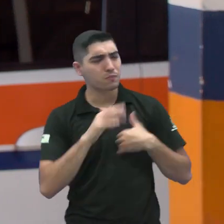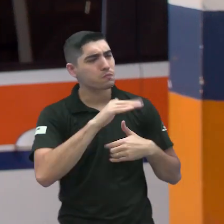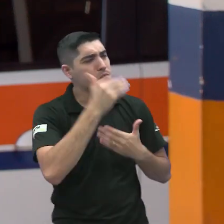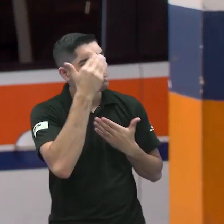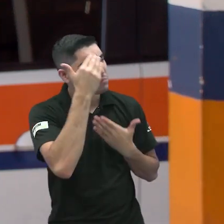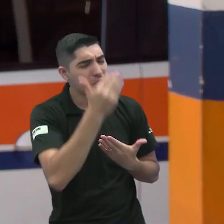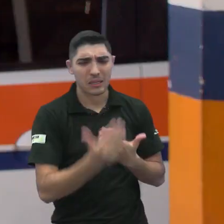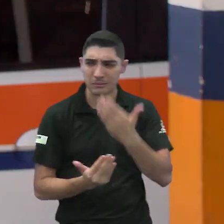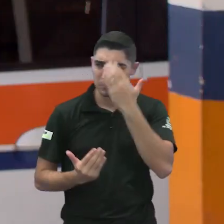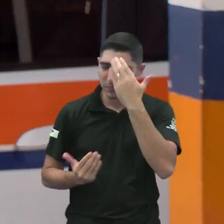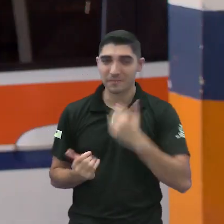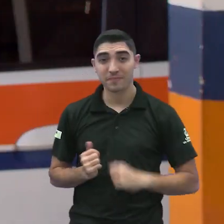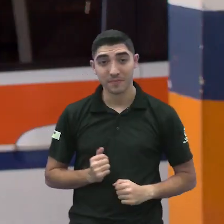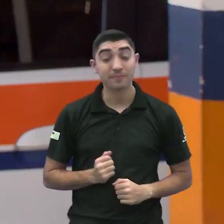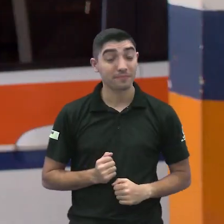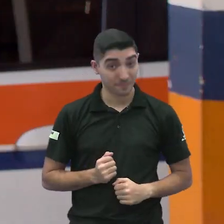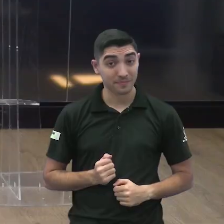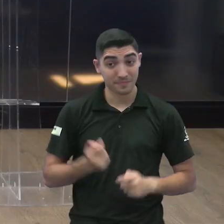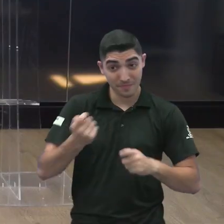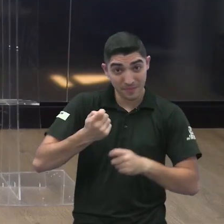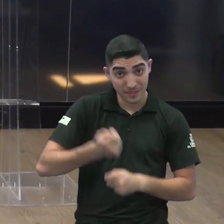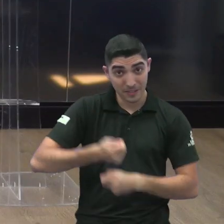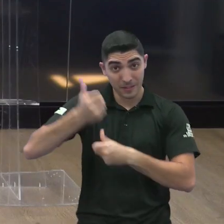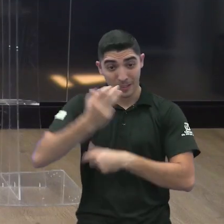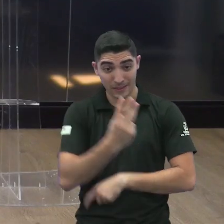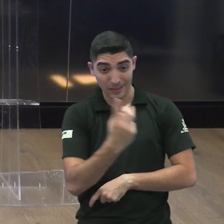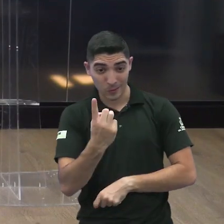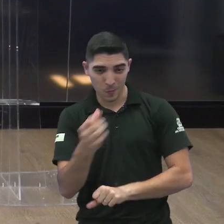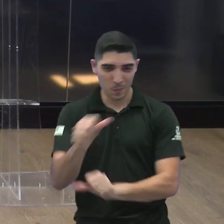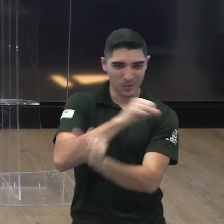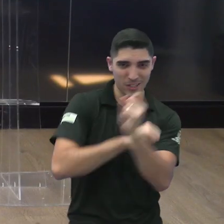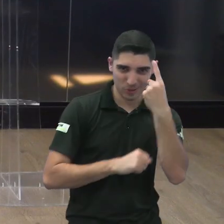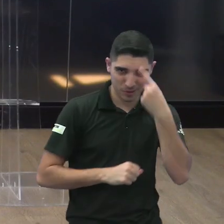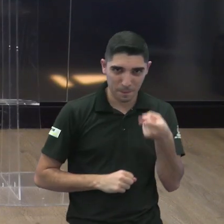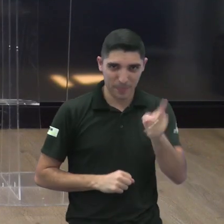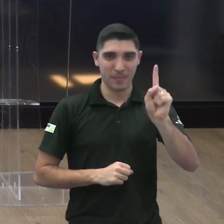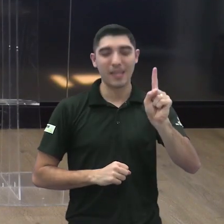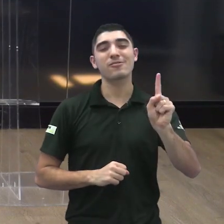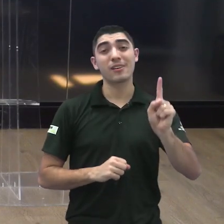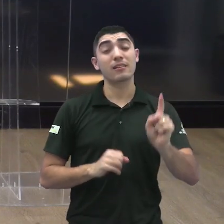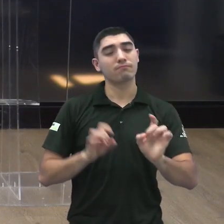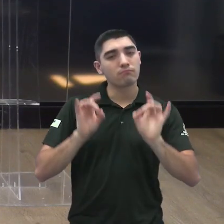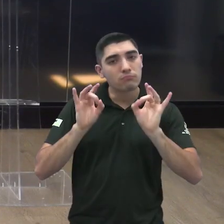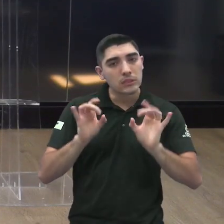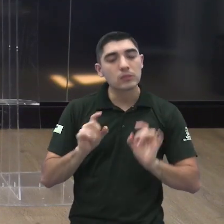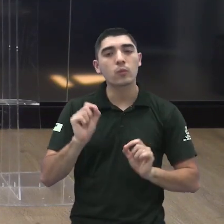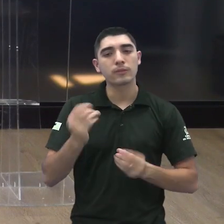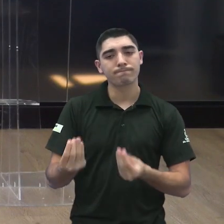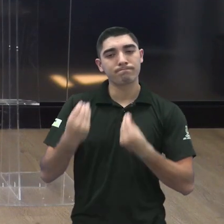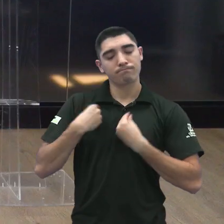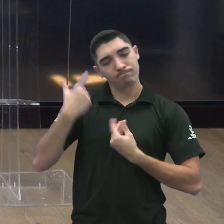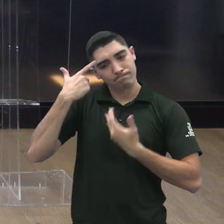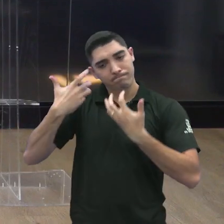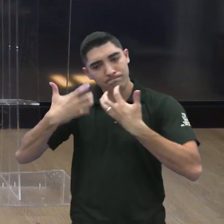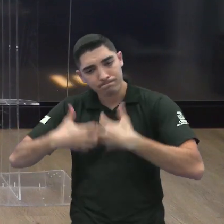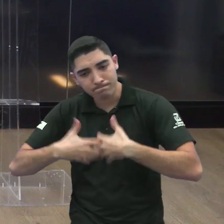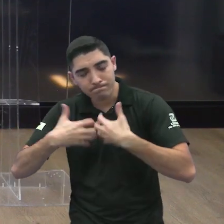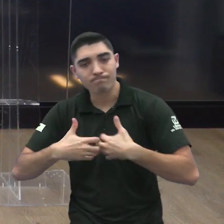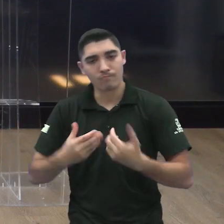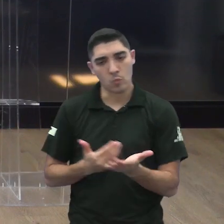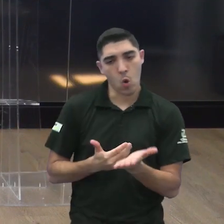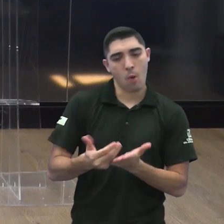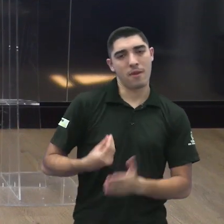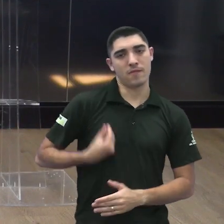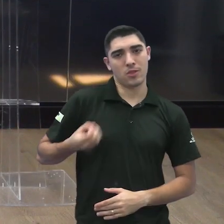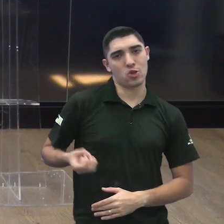esse agradecimento, né? E a virada do ano é sempre um convite para reflexão e recomeços. É quando